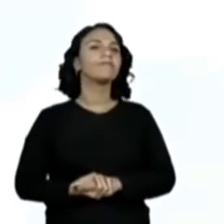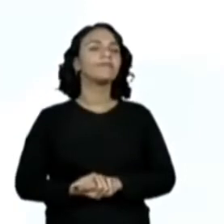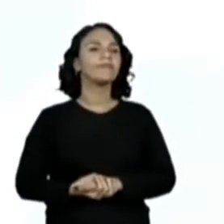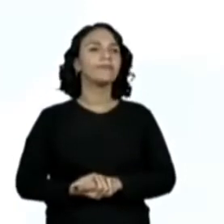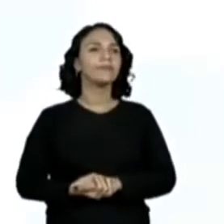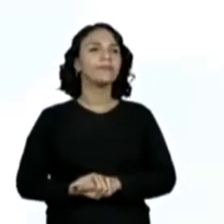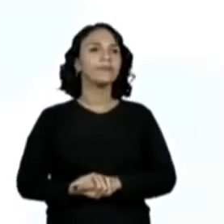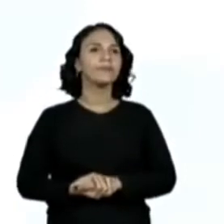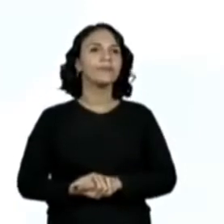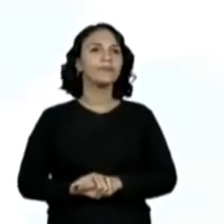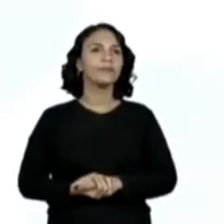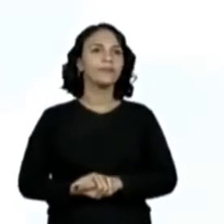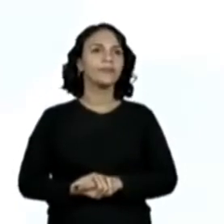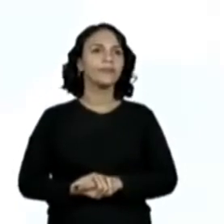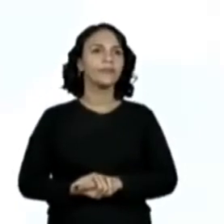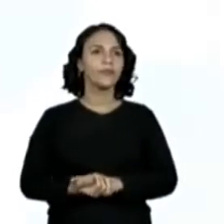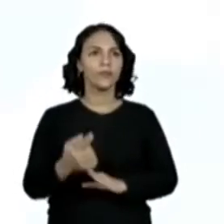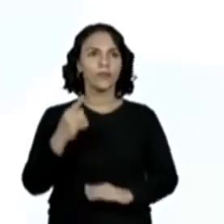guache.